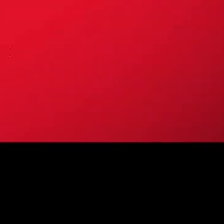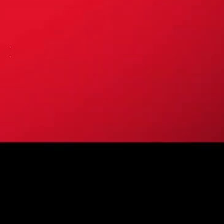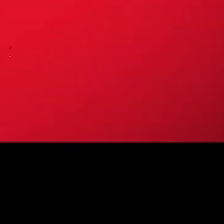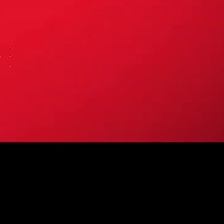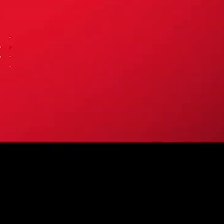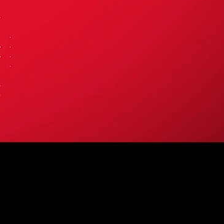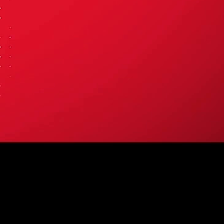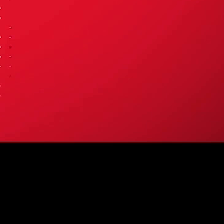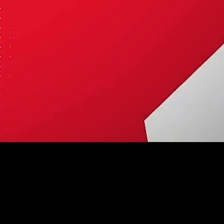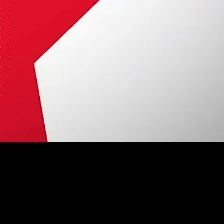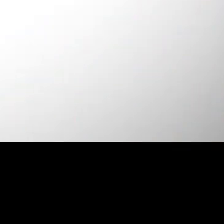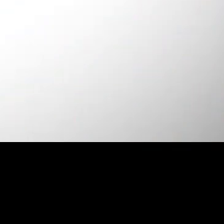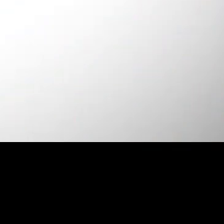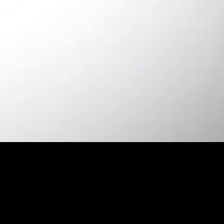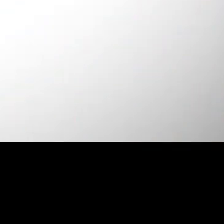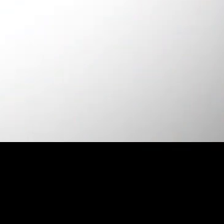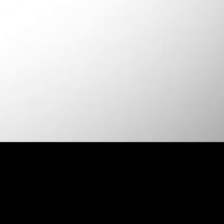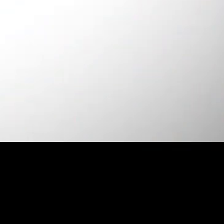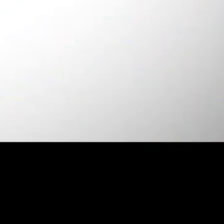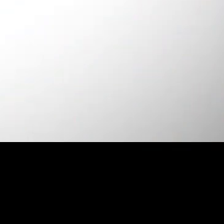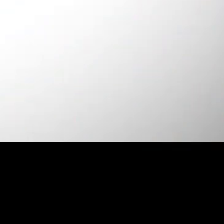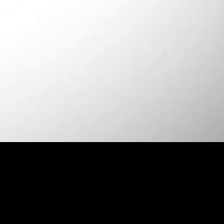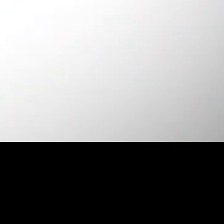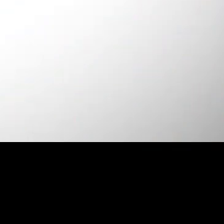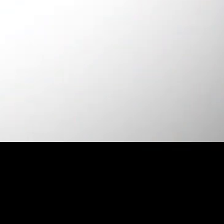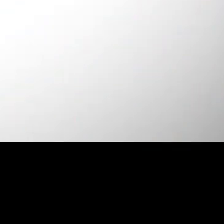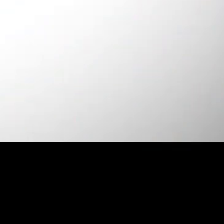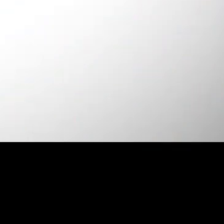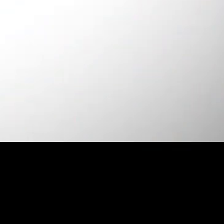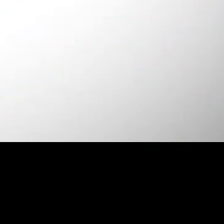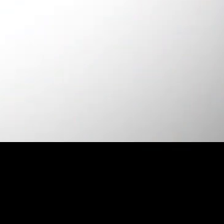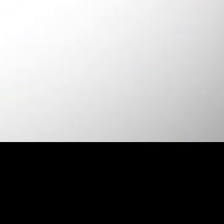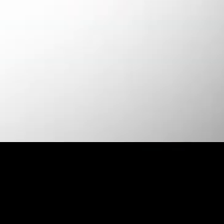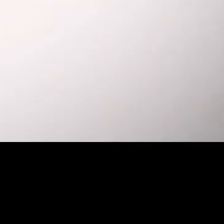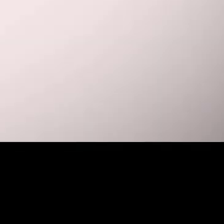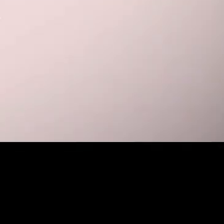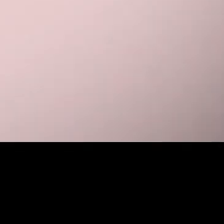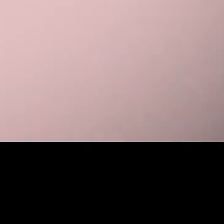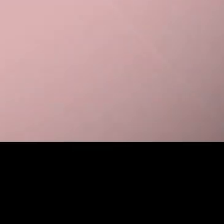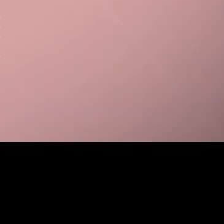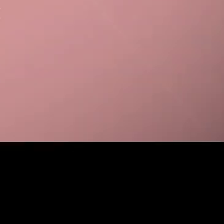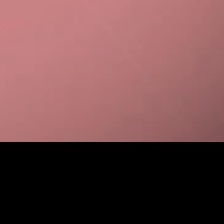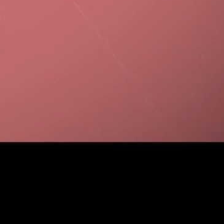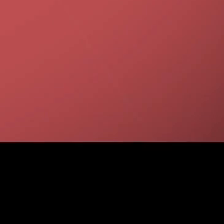TV PT. Aqui brilha uma estrela.